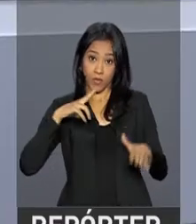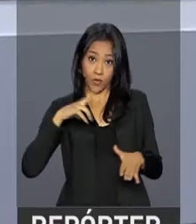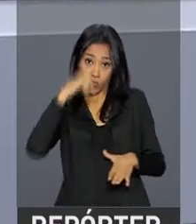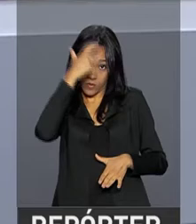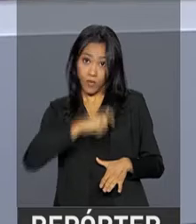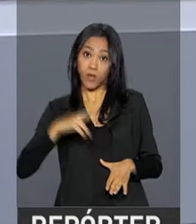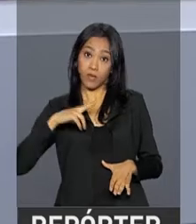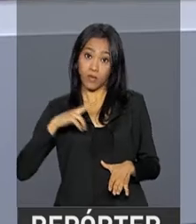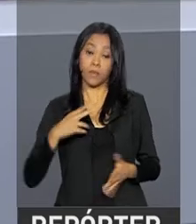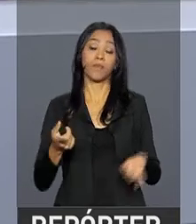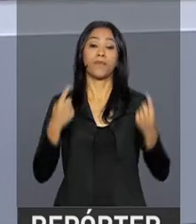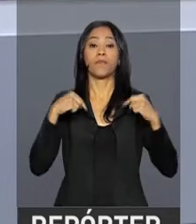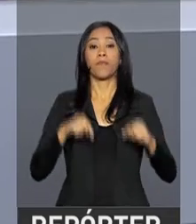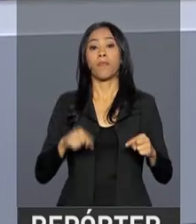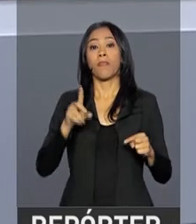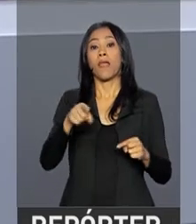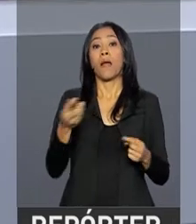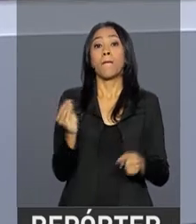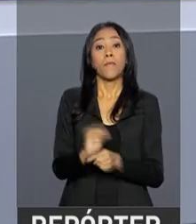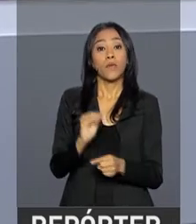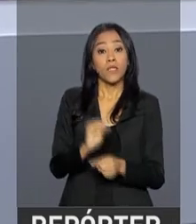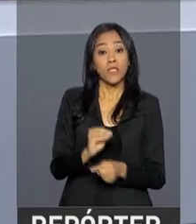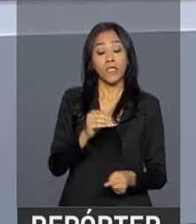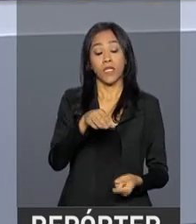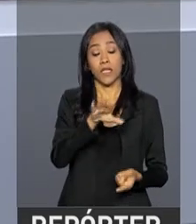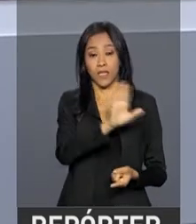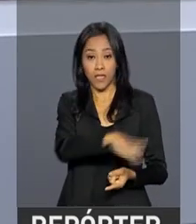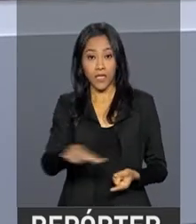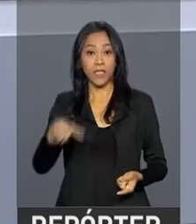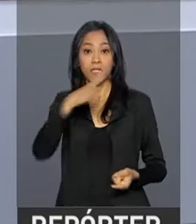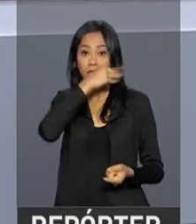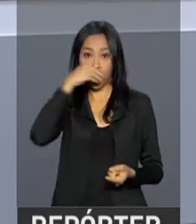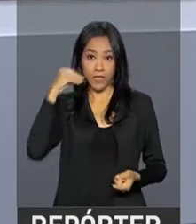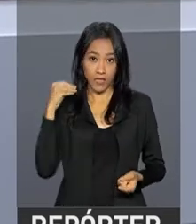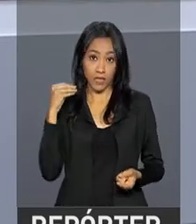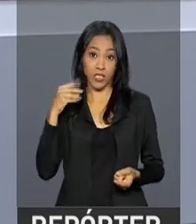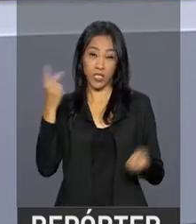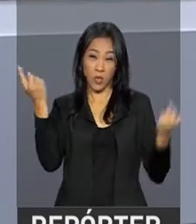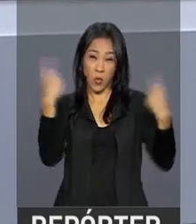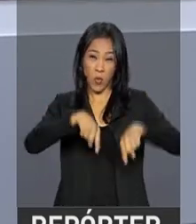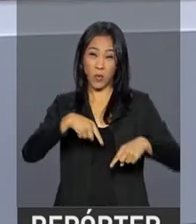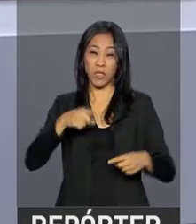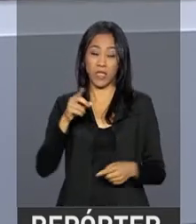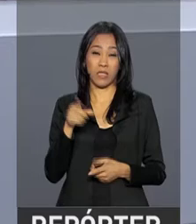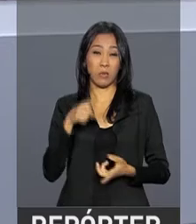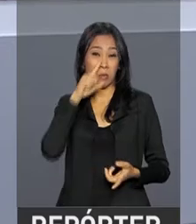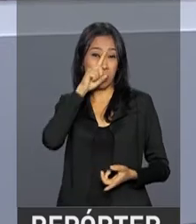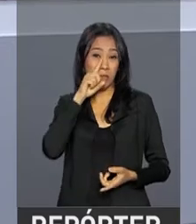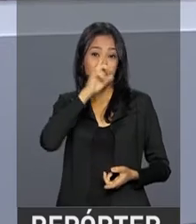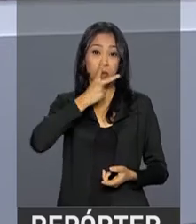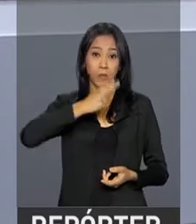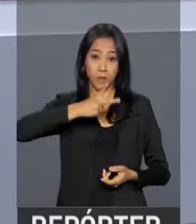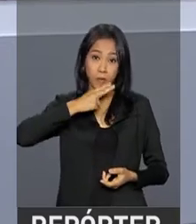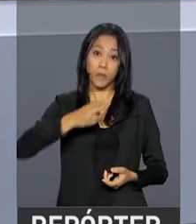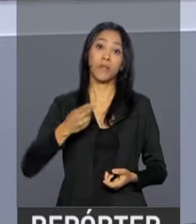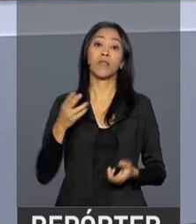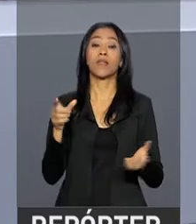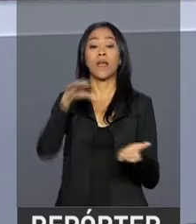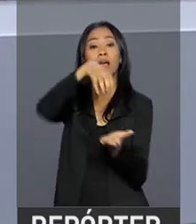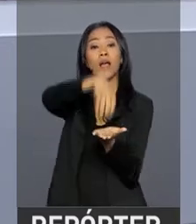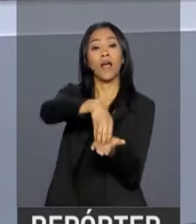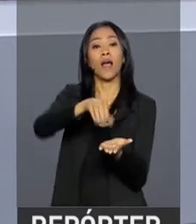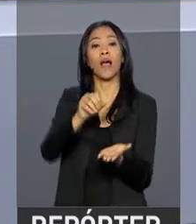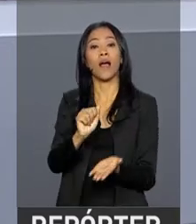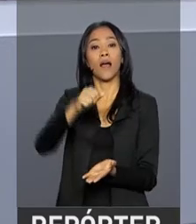proteger crianças e adolescentes dos malefícios do cigarro a anvisa está atualizando as regras de exposição e da divulgação